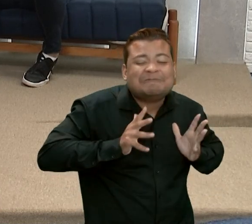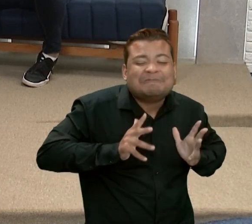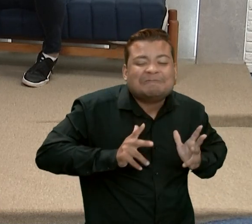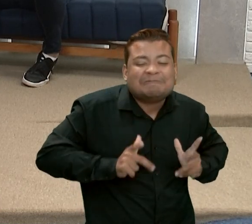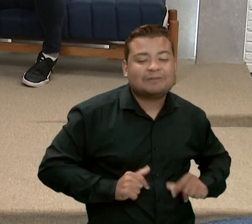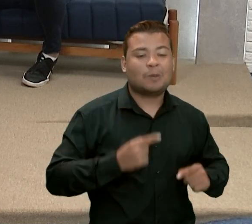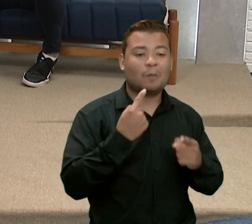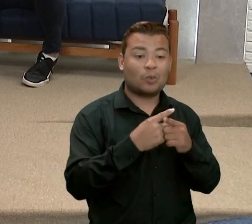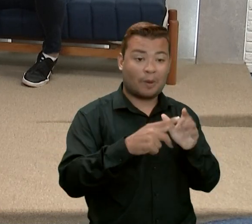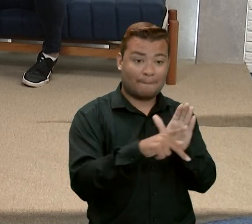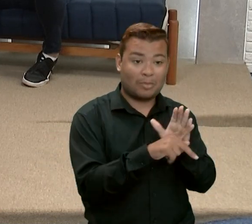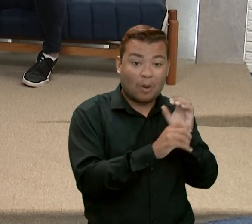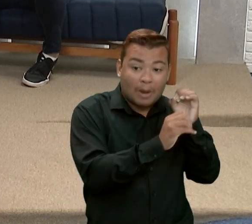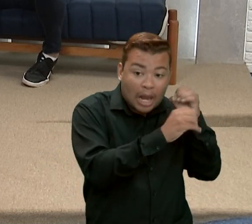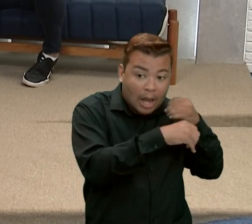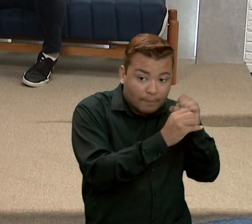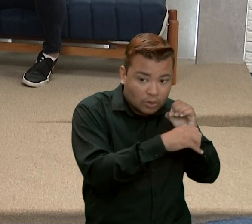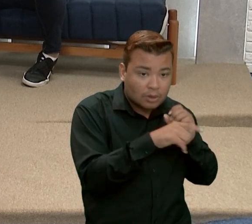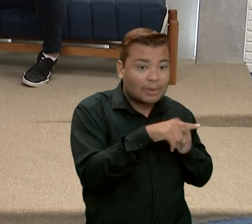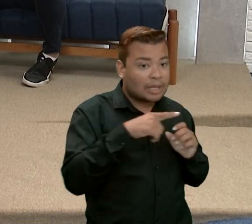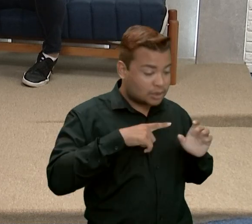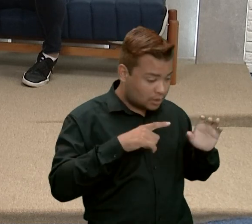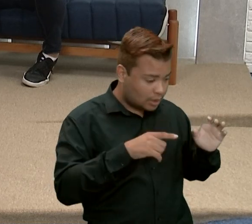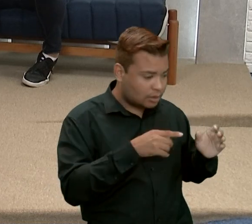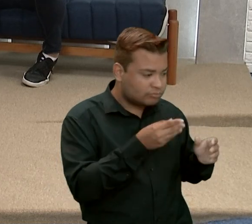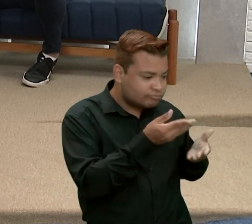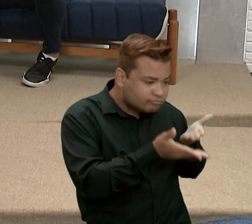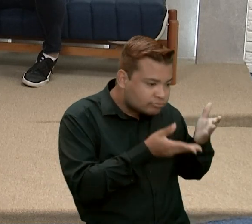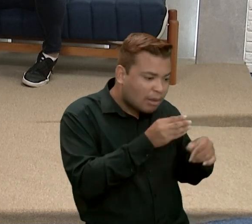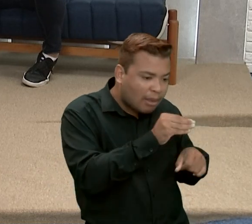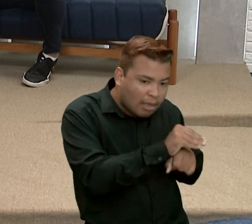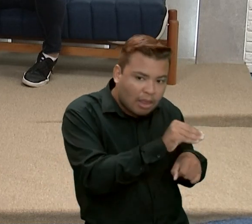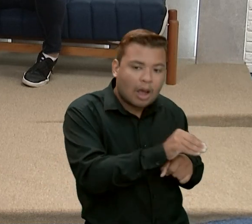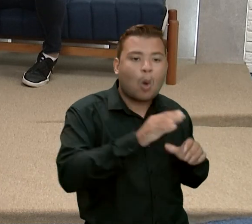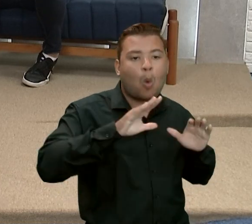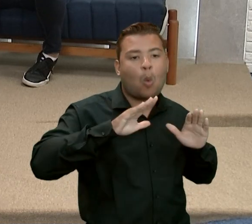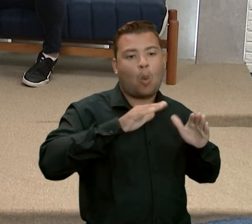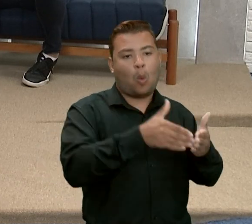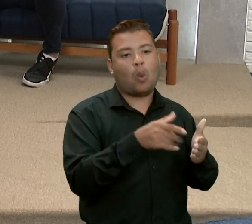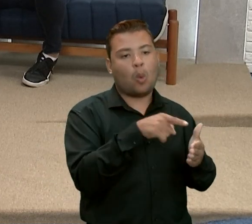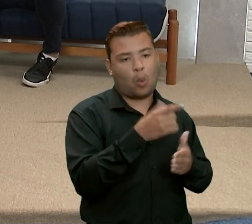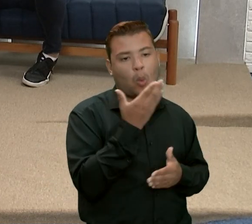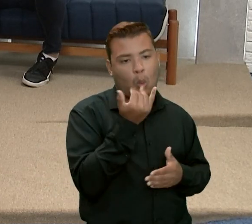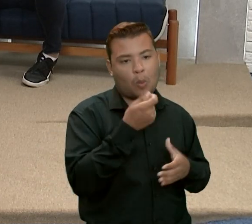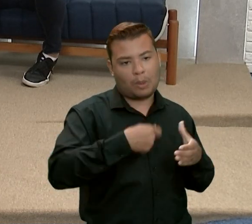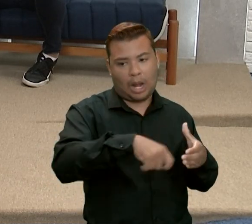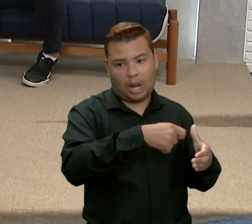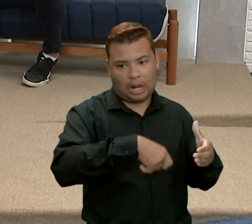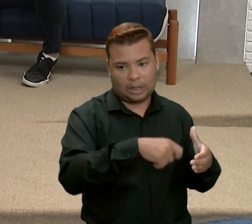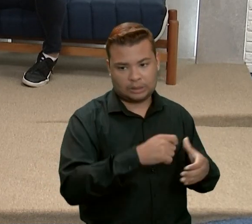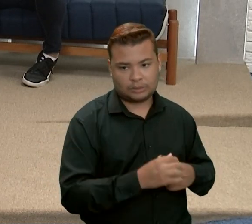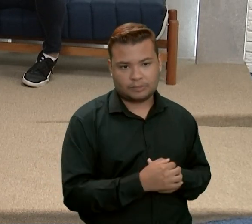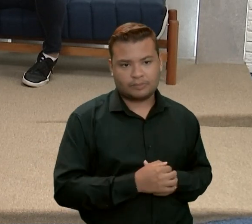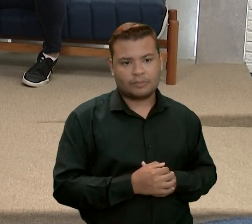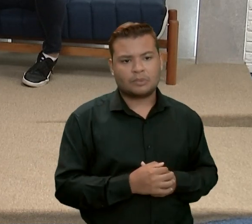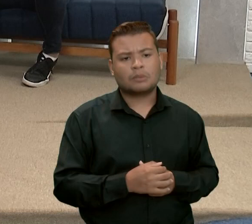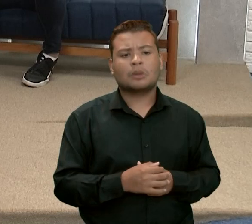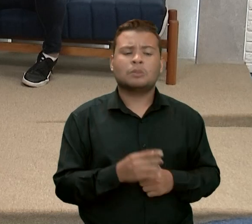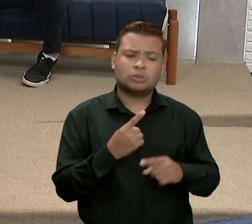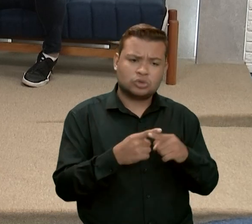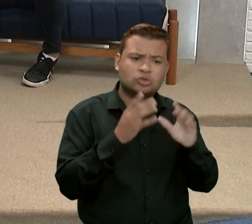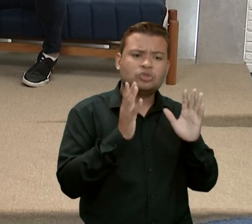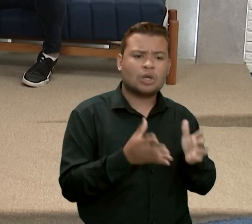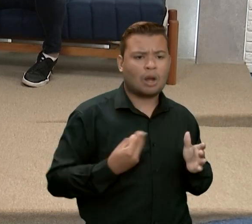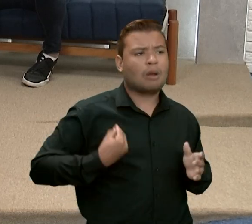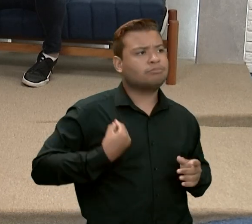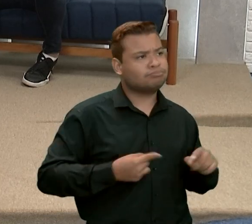eles são cultivados justamente para esse fim. Então, alguém pode falar, mas já existe, a gente encontra, mas a